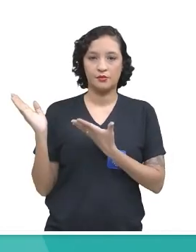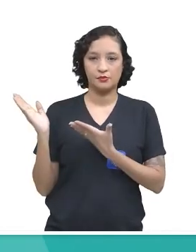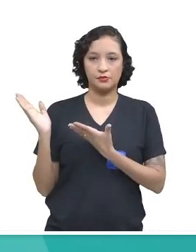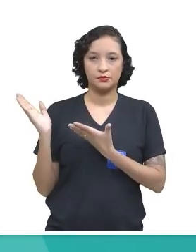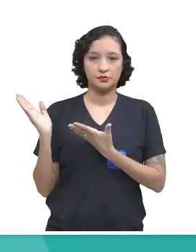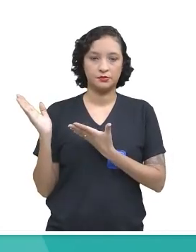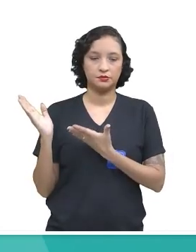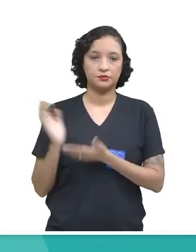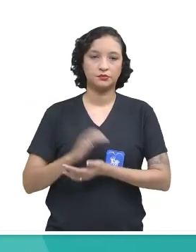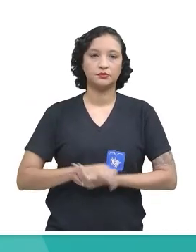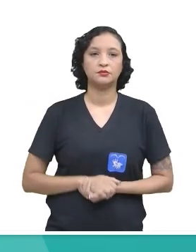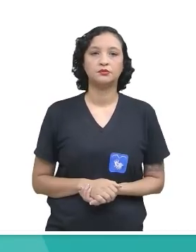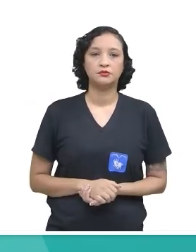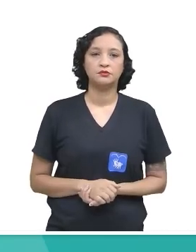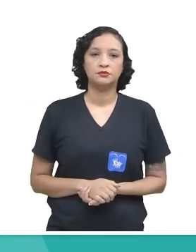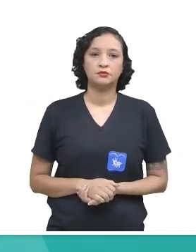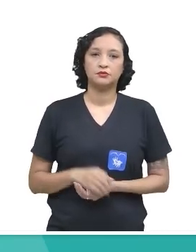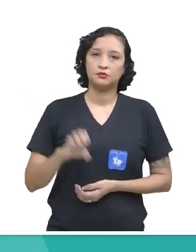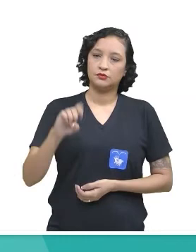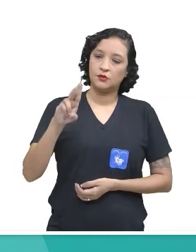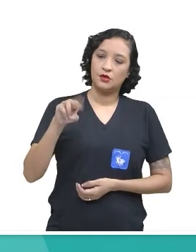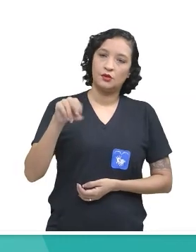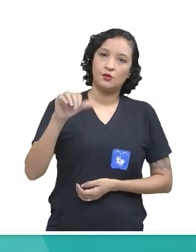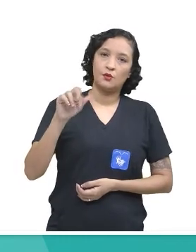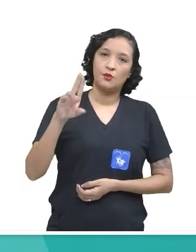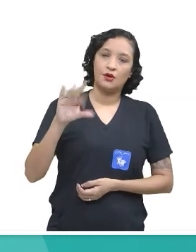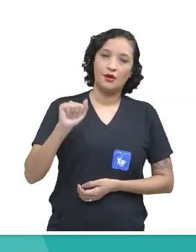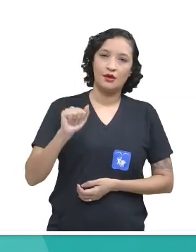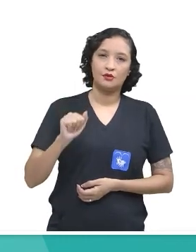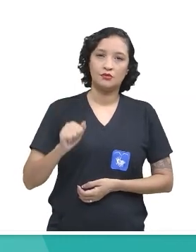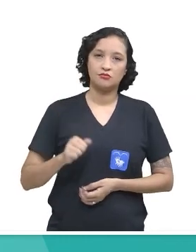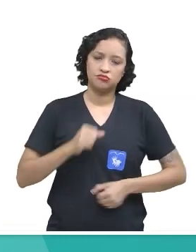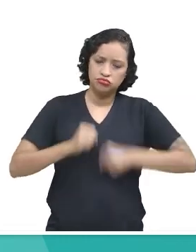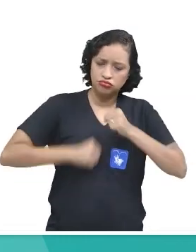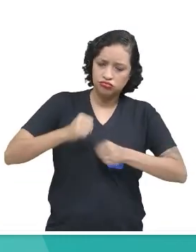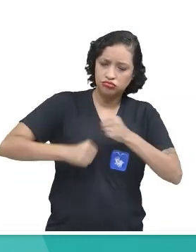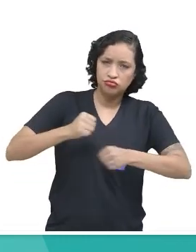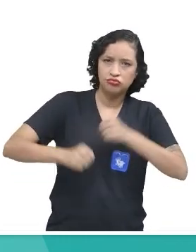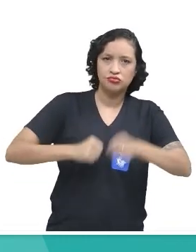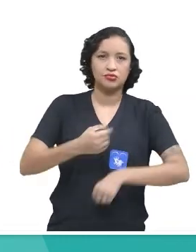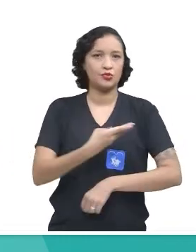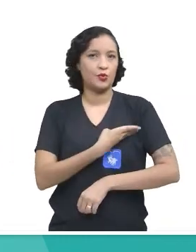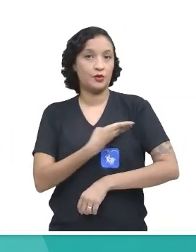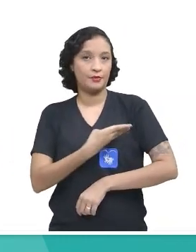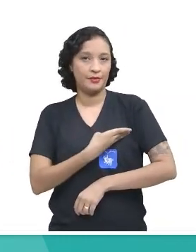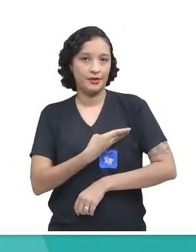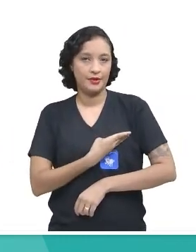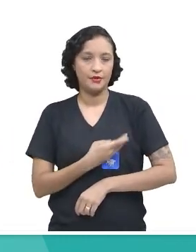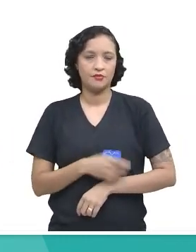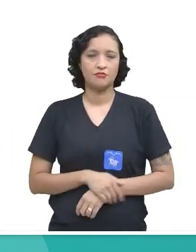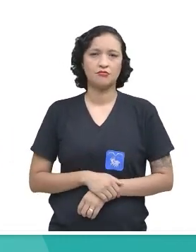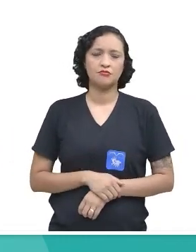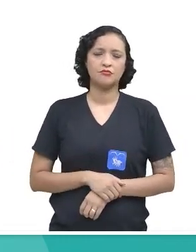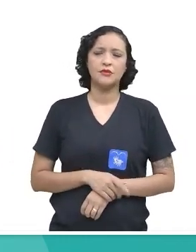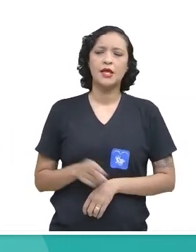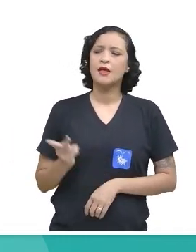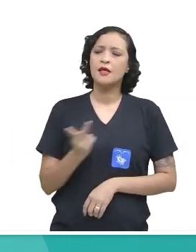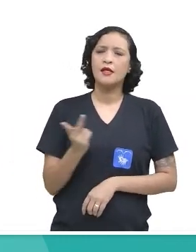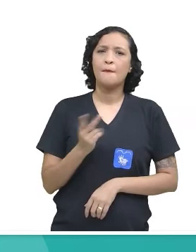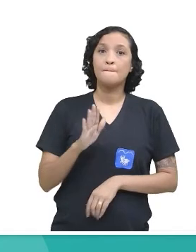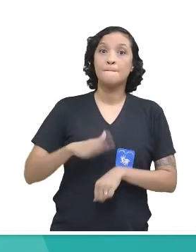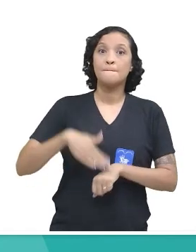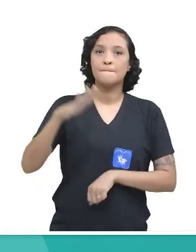O segundo exemplo, o aluno Eduardo, ele apostou uma corrida com seu amigo. Eles queriam saber quem corria mais rápido em